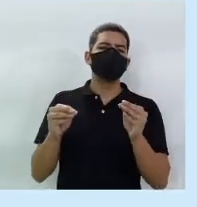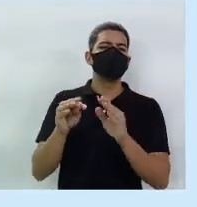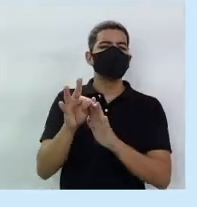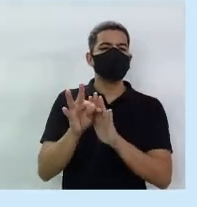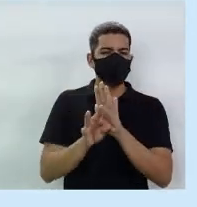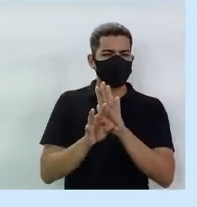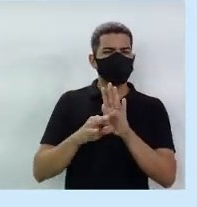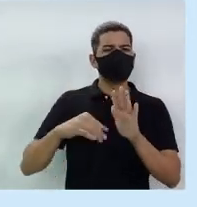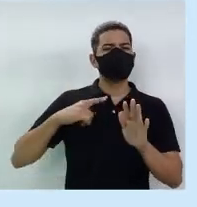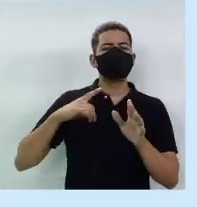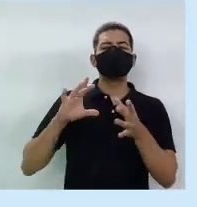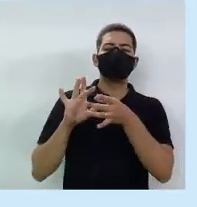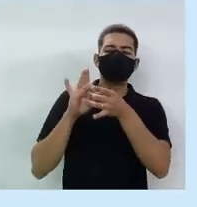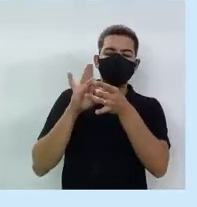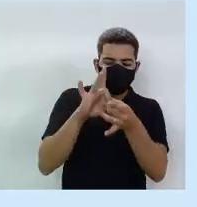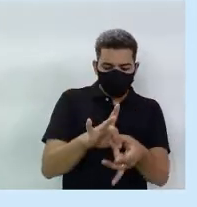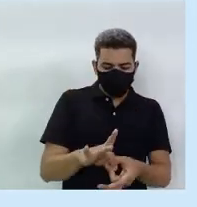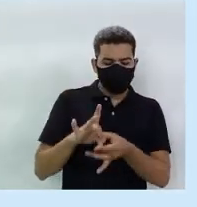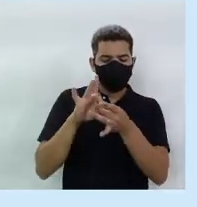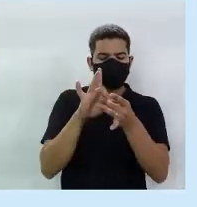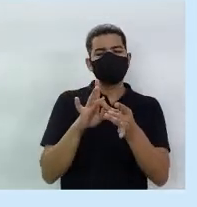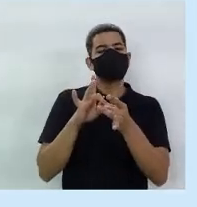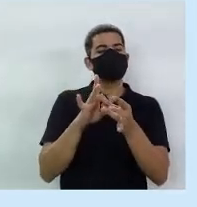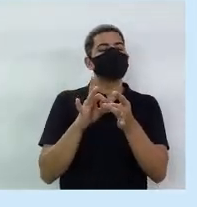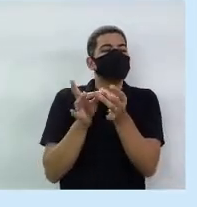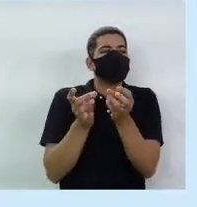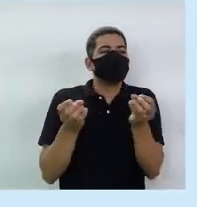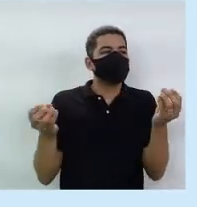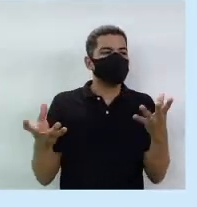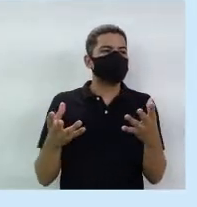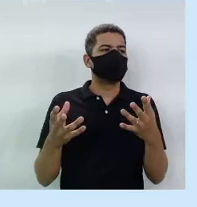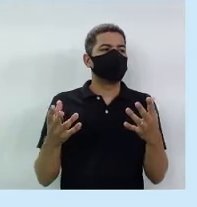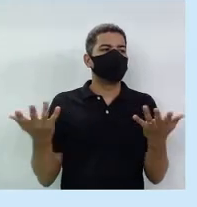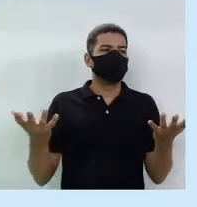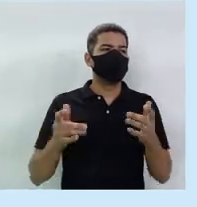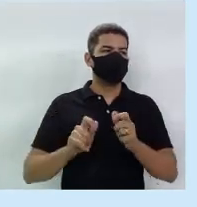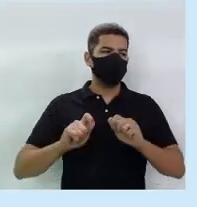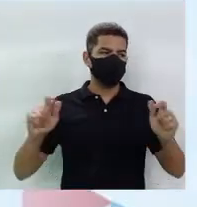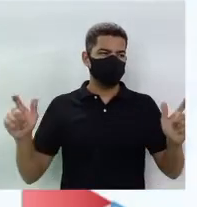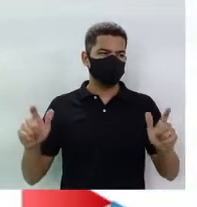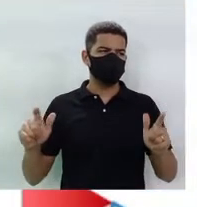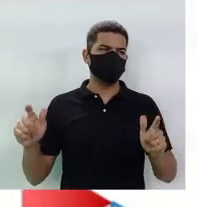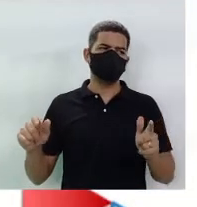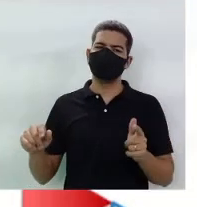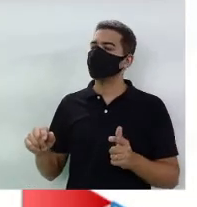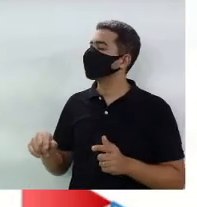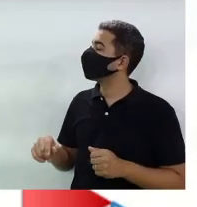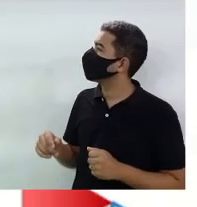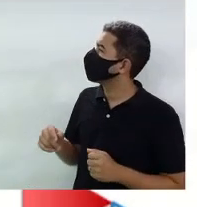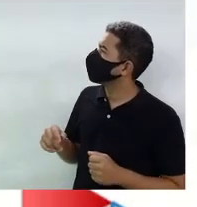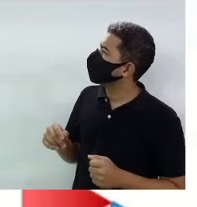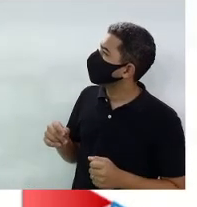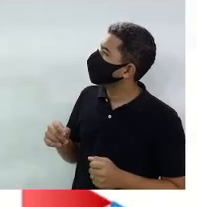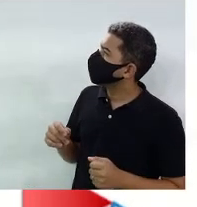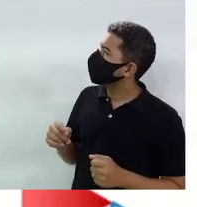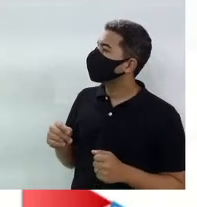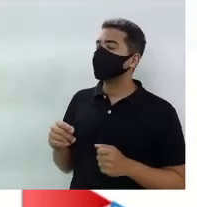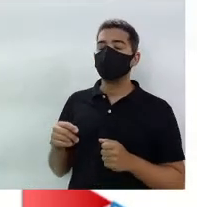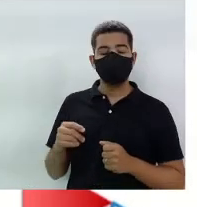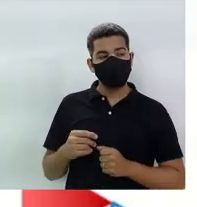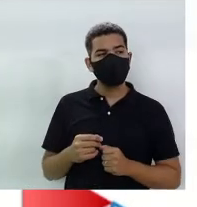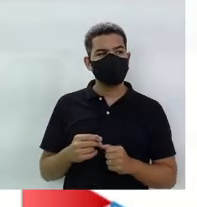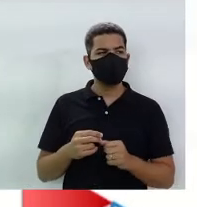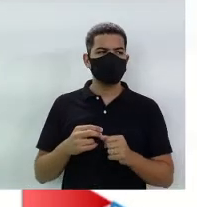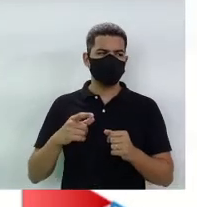um contexto. Gravem bem. Então, na tela, nós podemos ver o que é aqui. Olha aí, a cor,